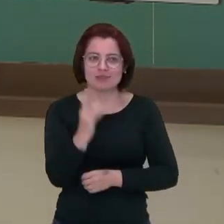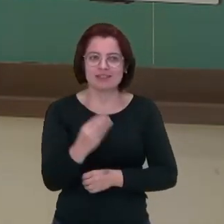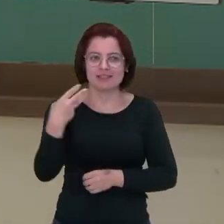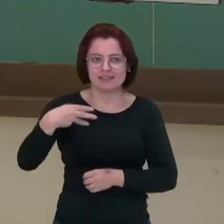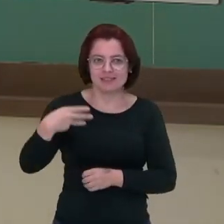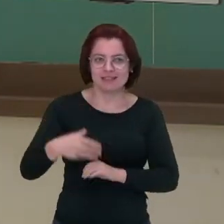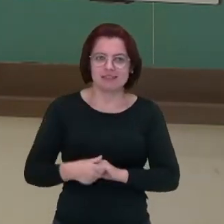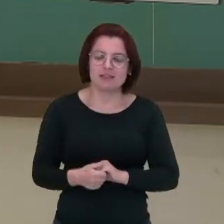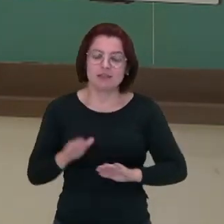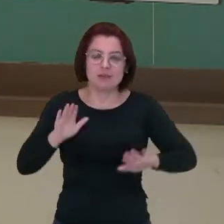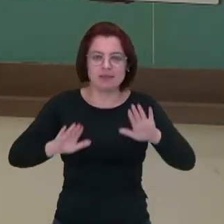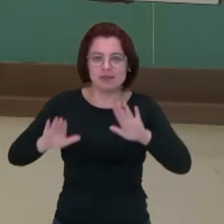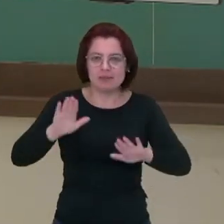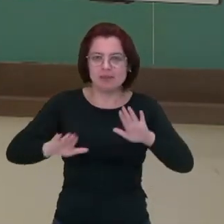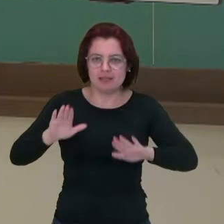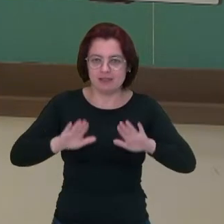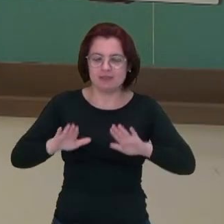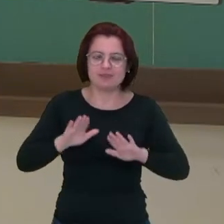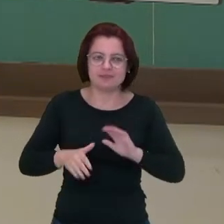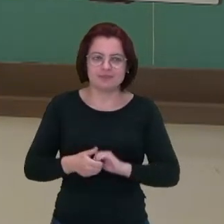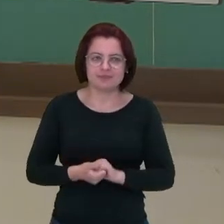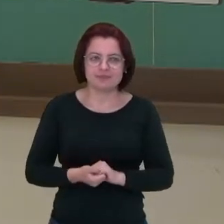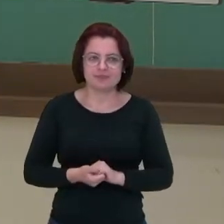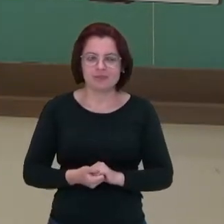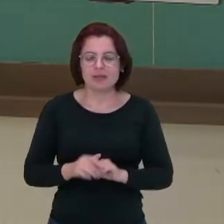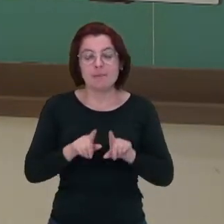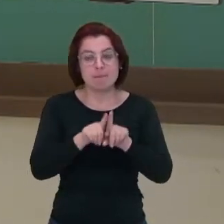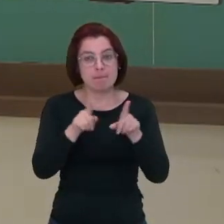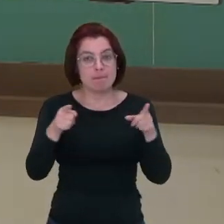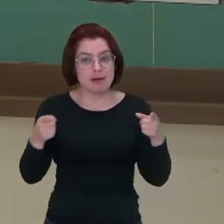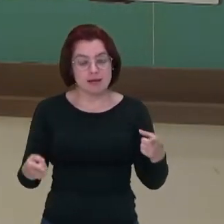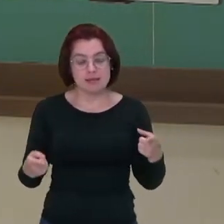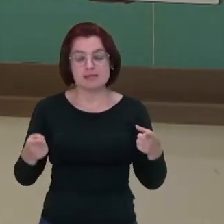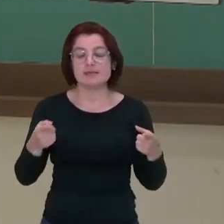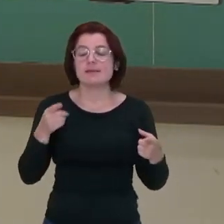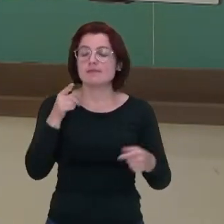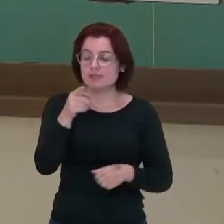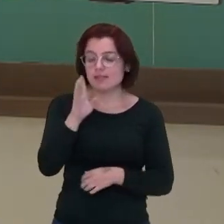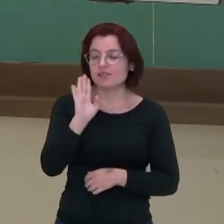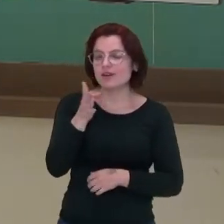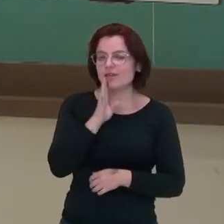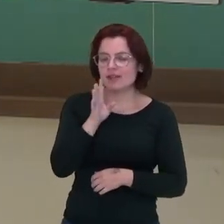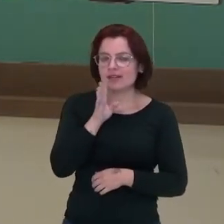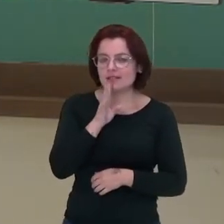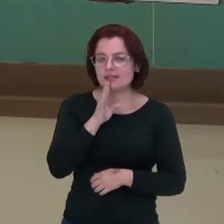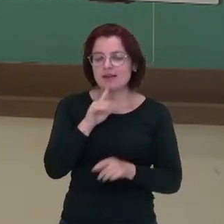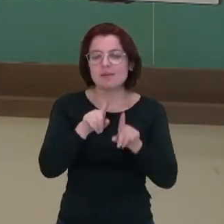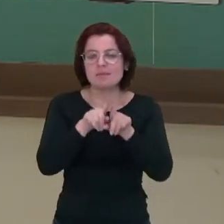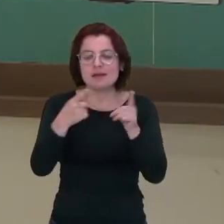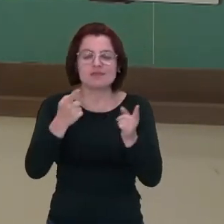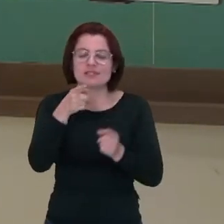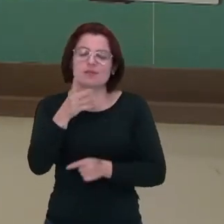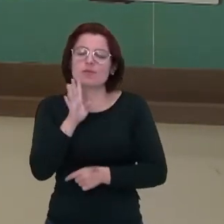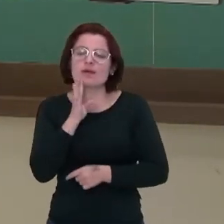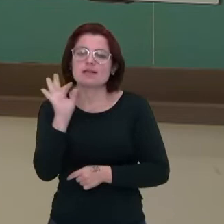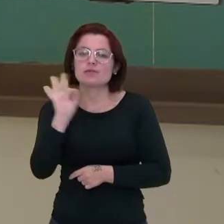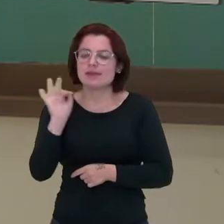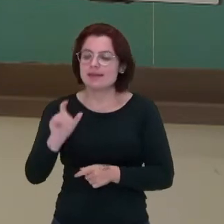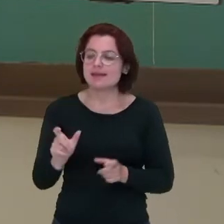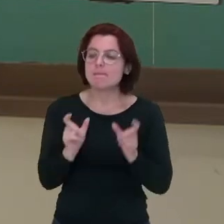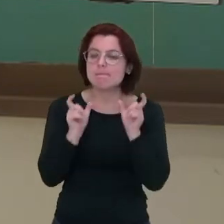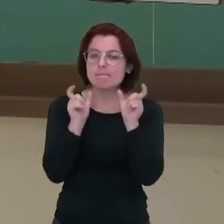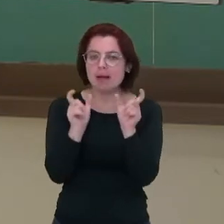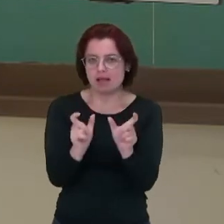Tudo depende exatamente daquilo. Mas não é nada mais do que vocês já conhecem, mas às vezes vocês não conhecem o termo. E é um